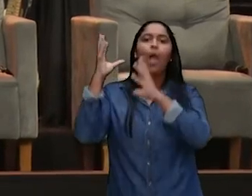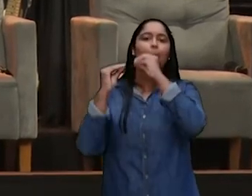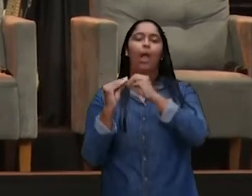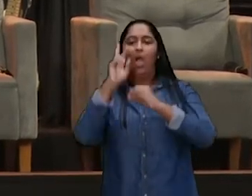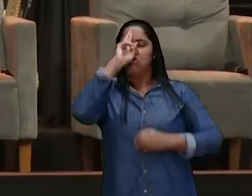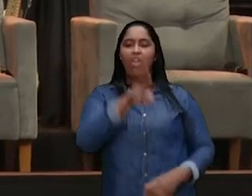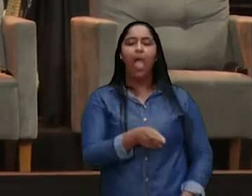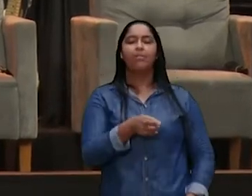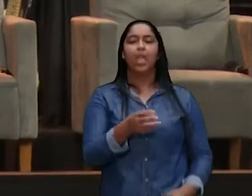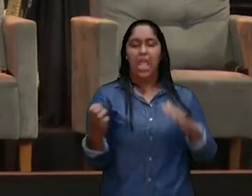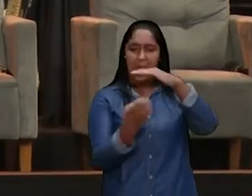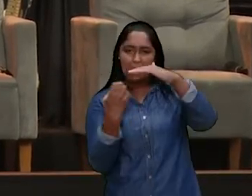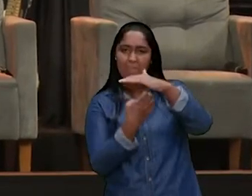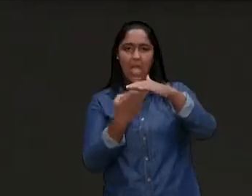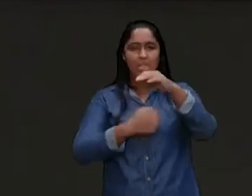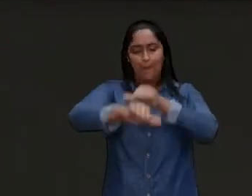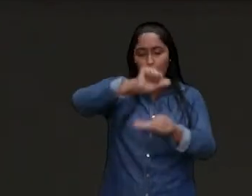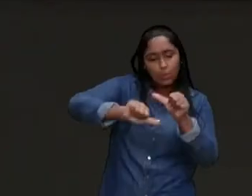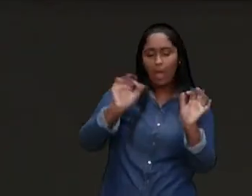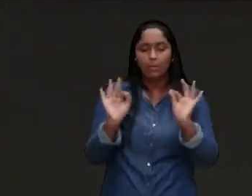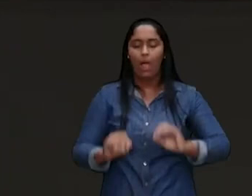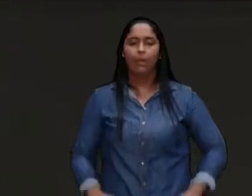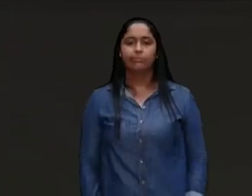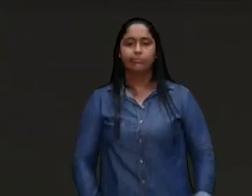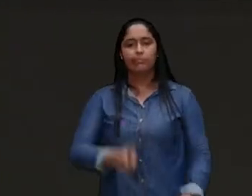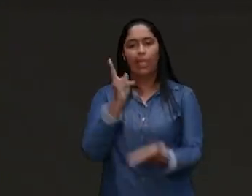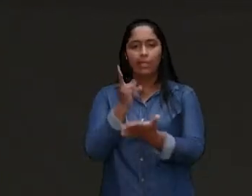e reclama da vida e não pensa em outra alternativa